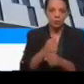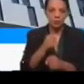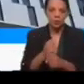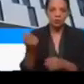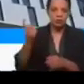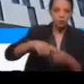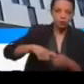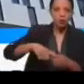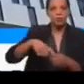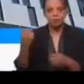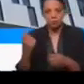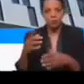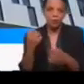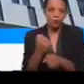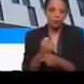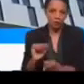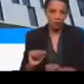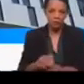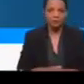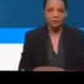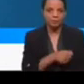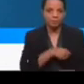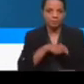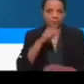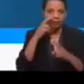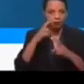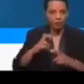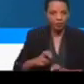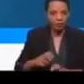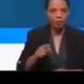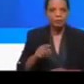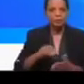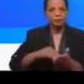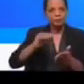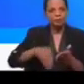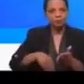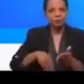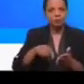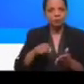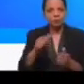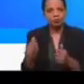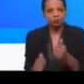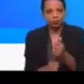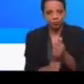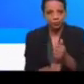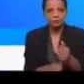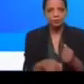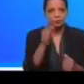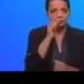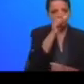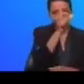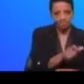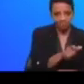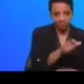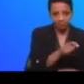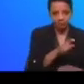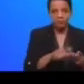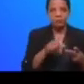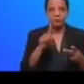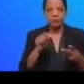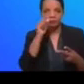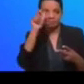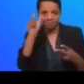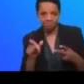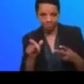funções. Os inspectores também estão a investigar um contrato de assessoria entre Marco Capitão Ferreira e Alberto